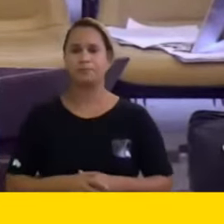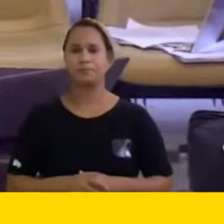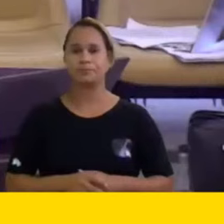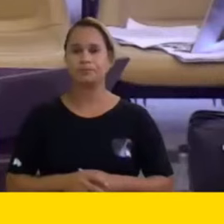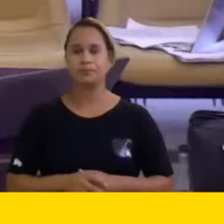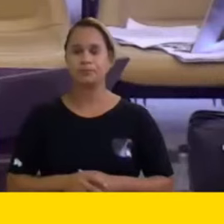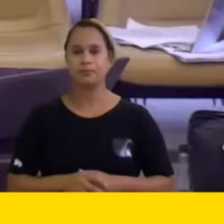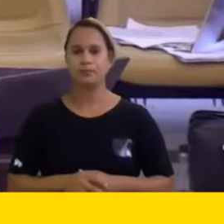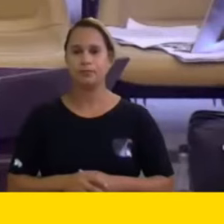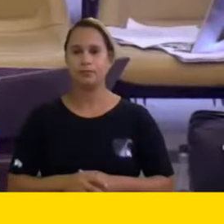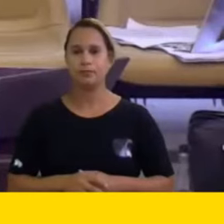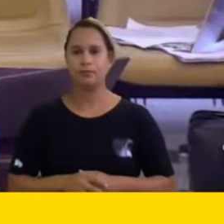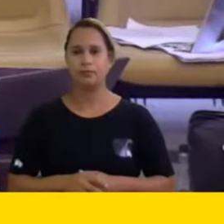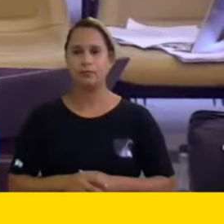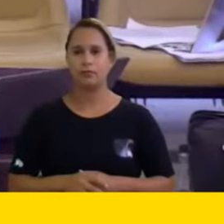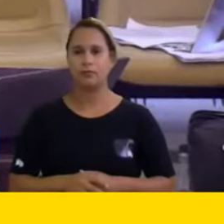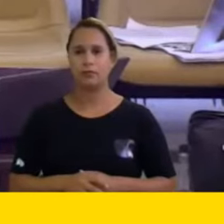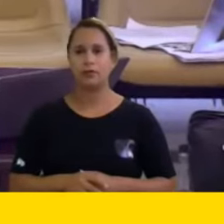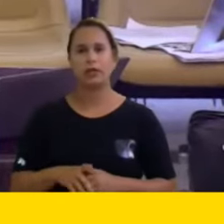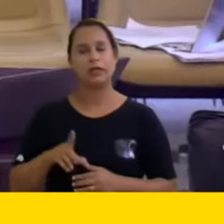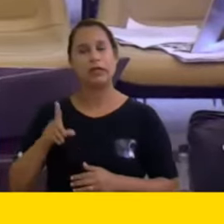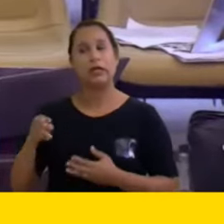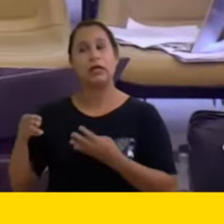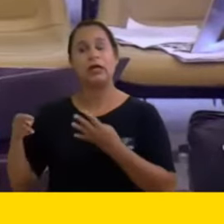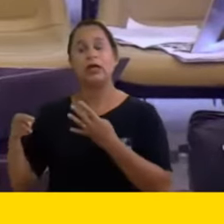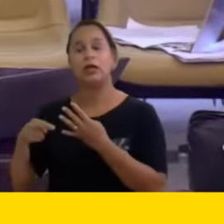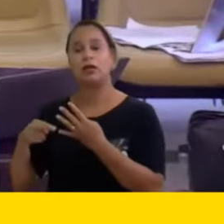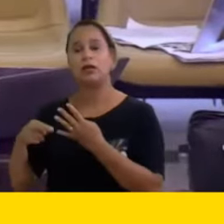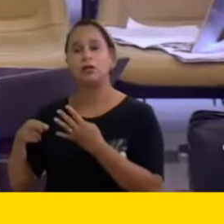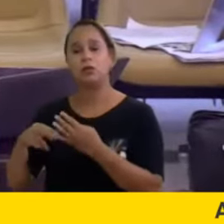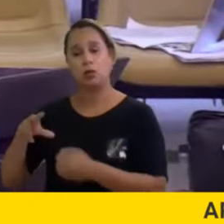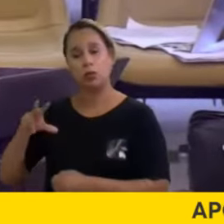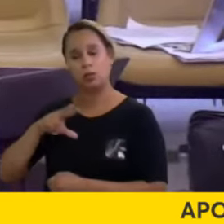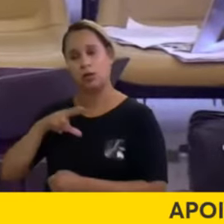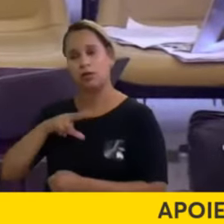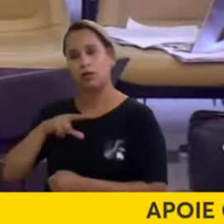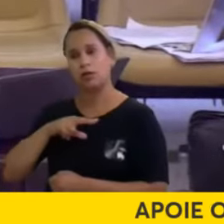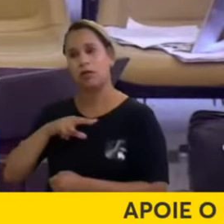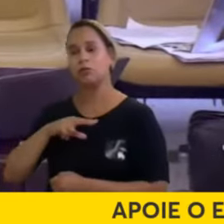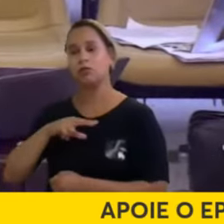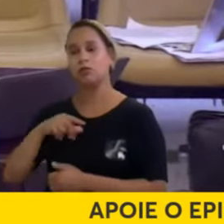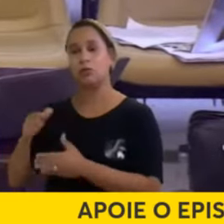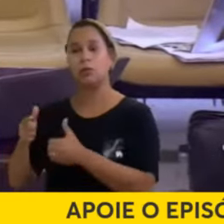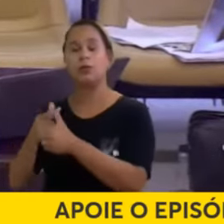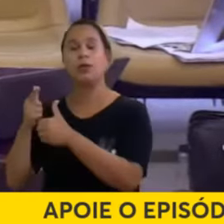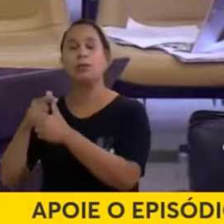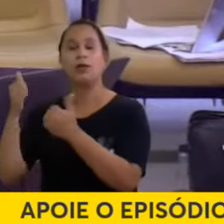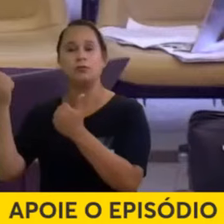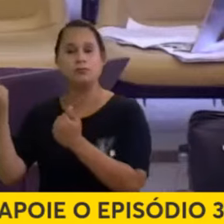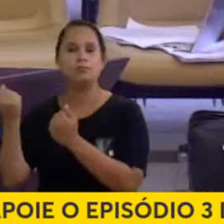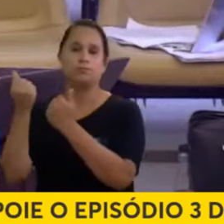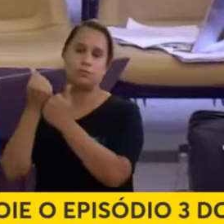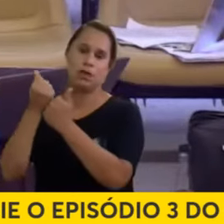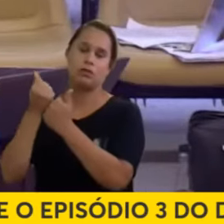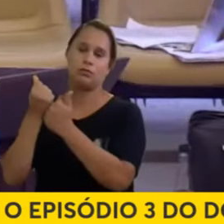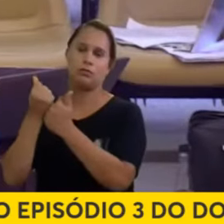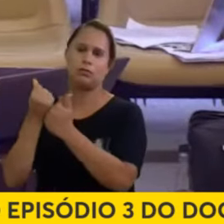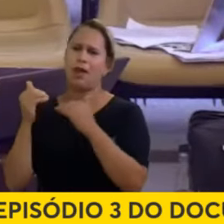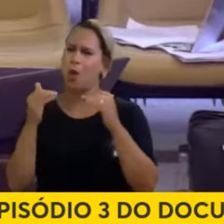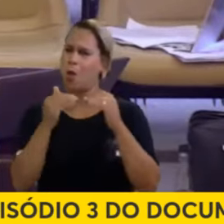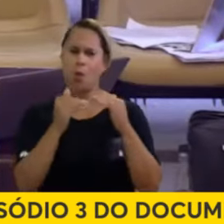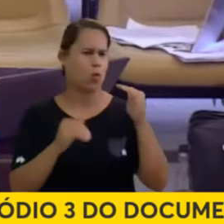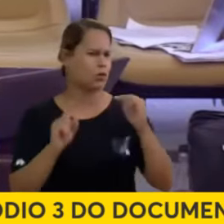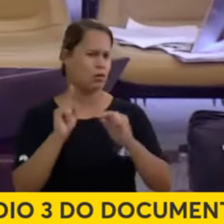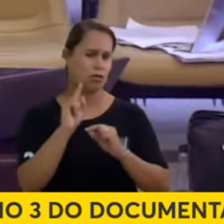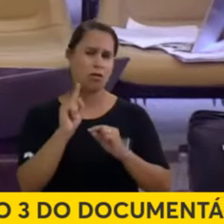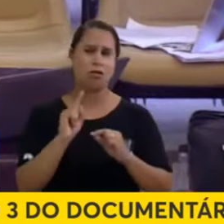tema lá era recurso privado do primeiro suplente primeiro suplente doou em maio dinheiro para campanha dela e eu nem concordo fui o advogado dela naquele processo